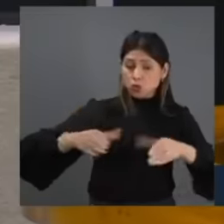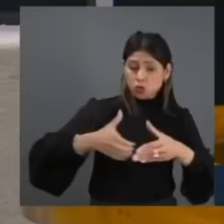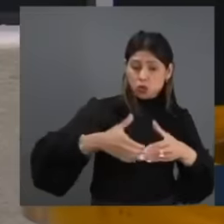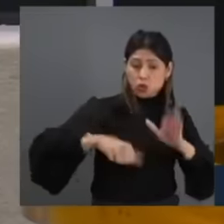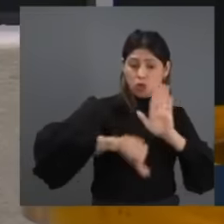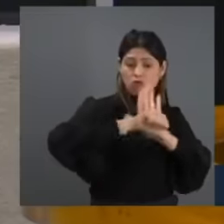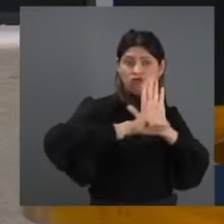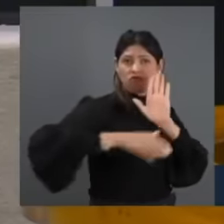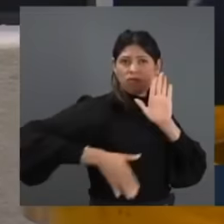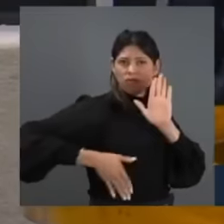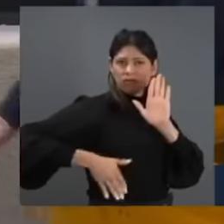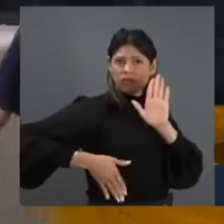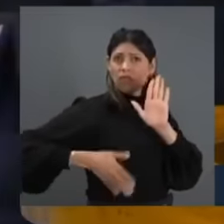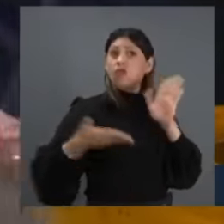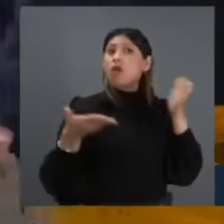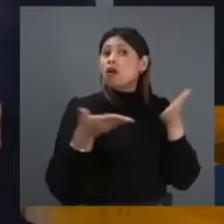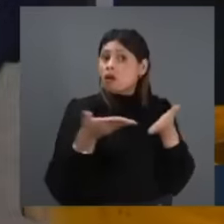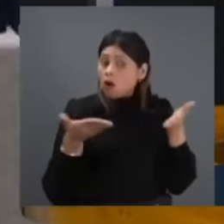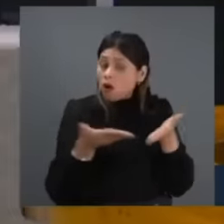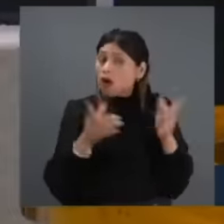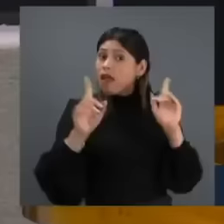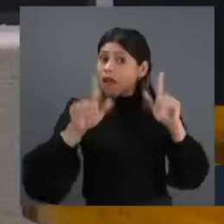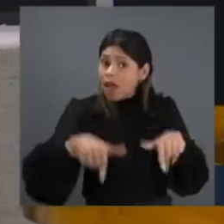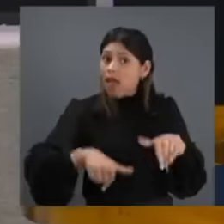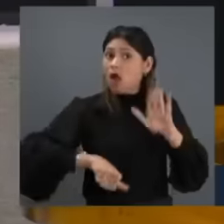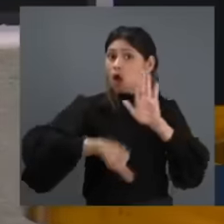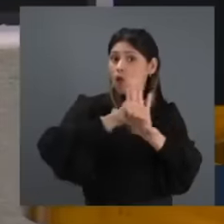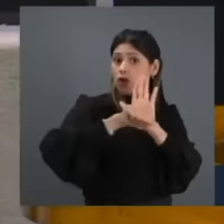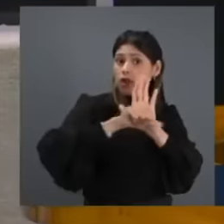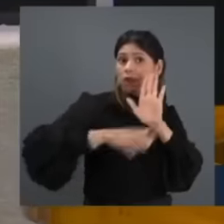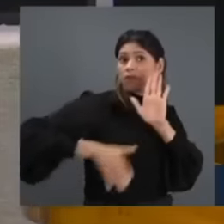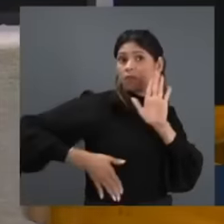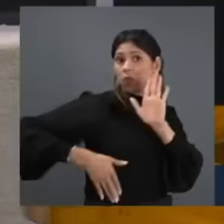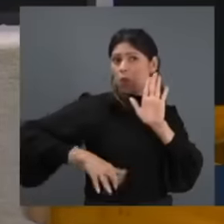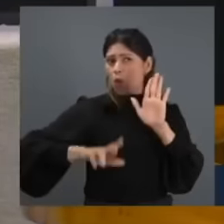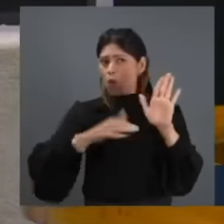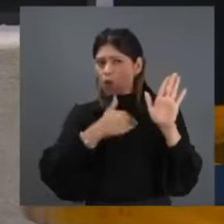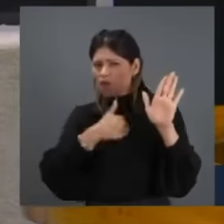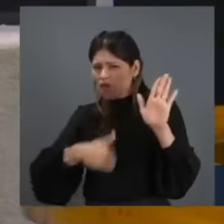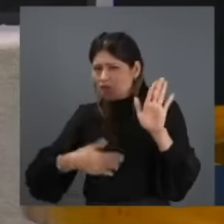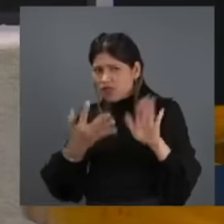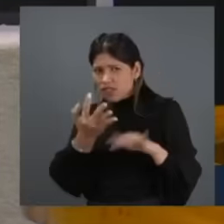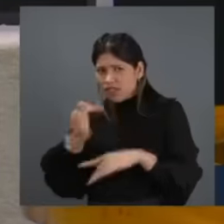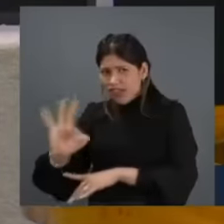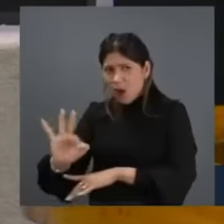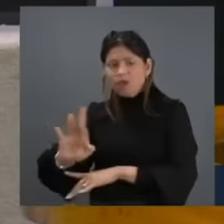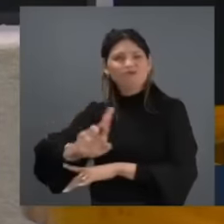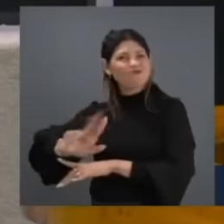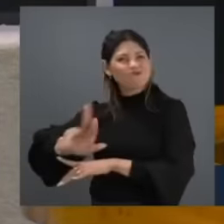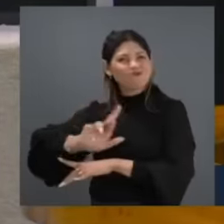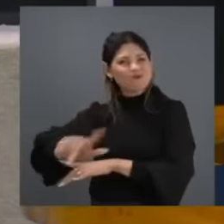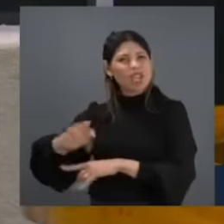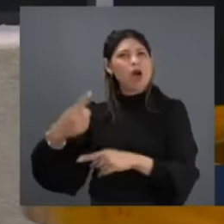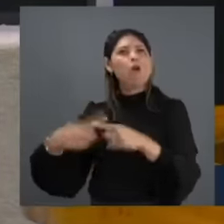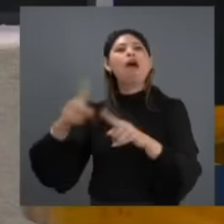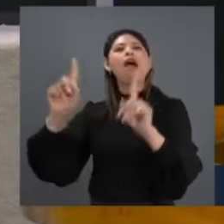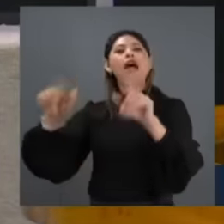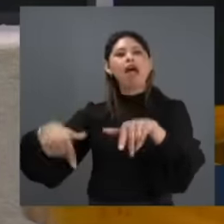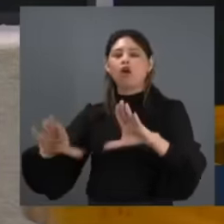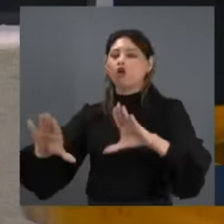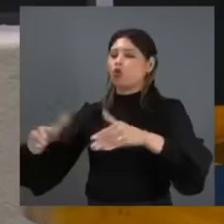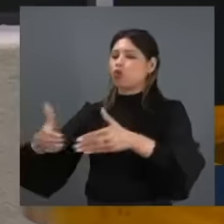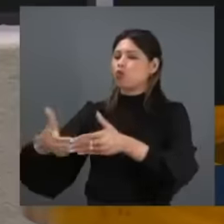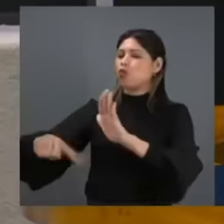criminosas. Hoje, quem comanda os presídios não é o governo federal, não são governos estaduais, são facções